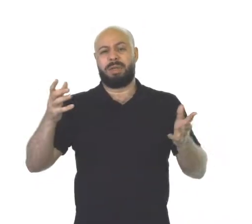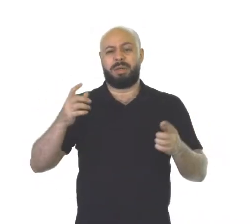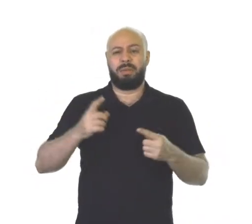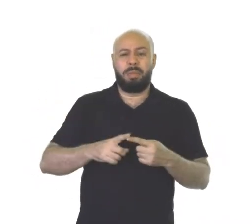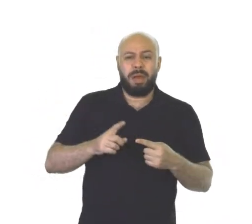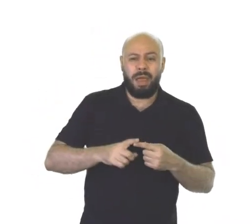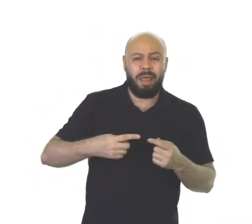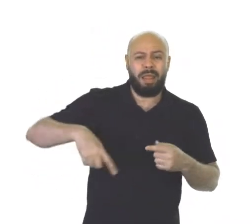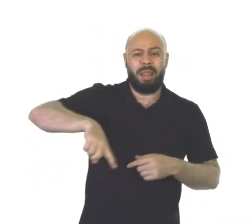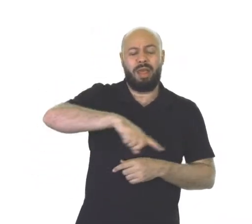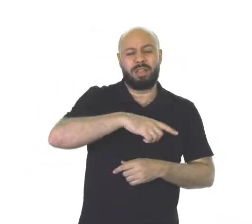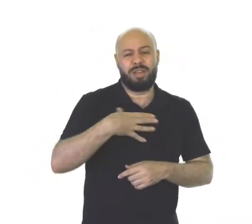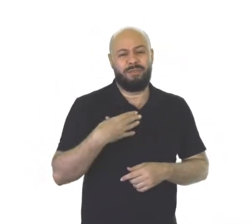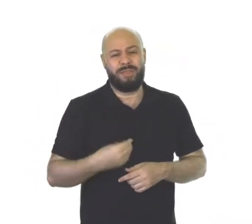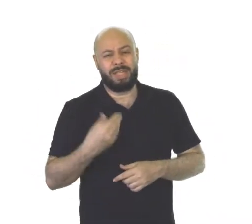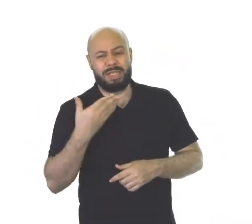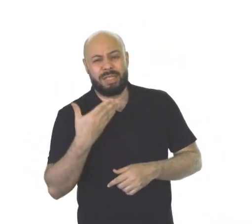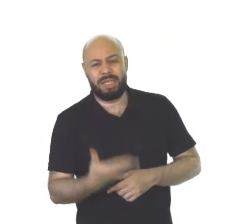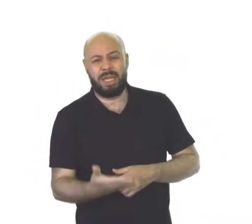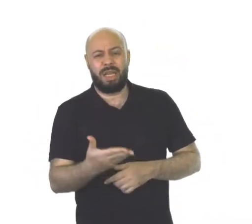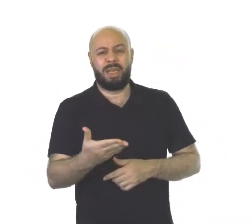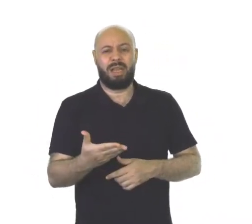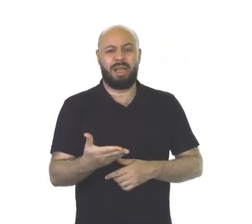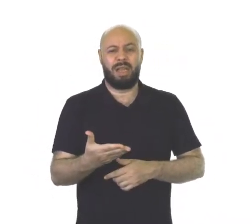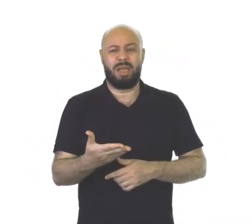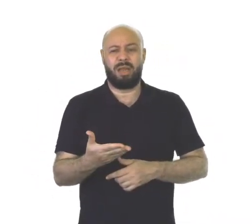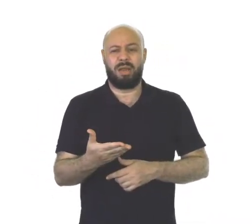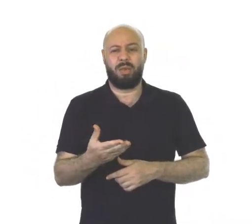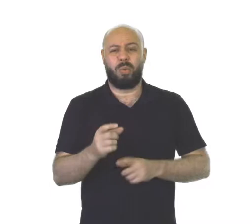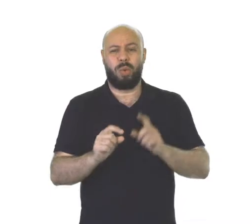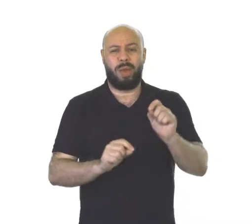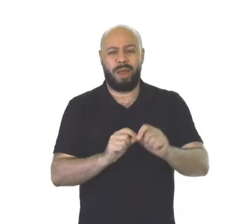leave early as our child